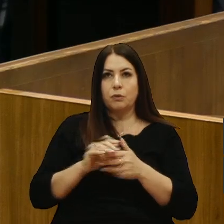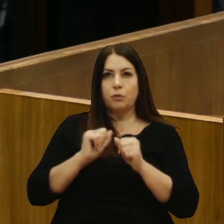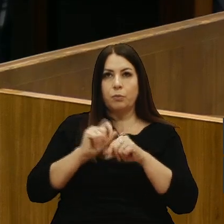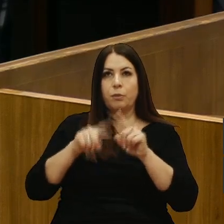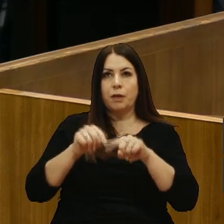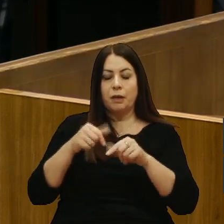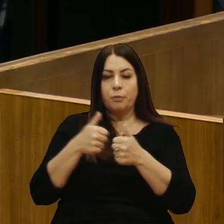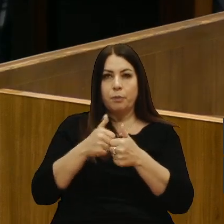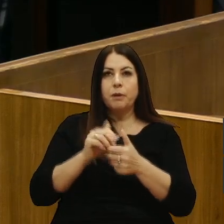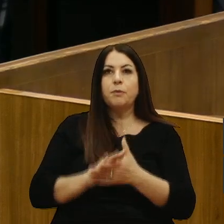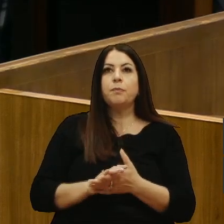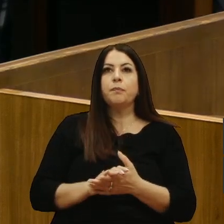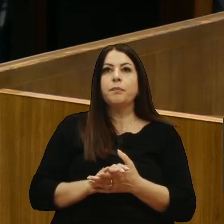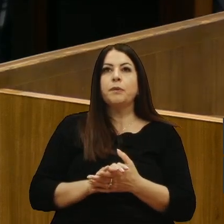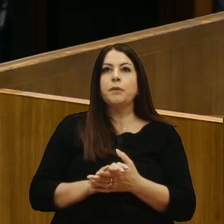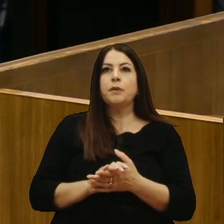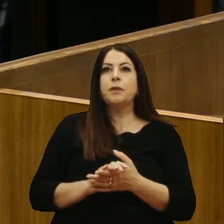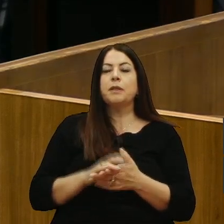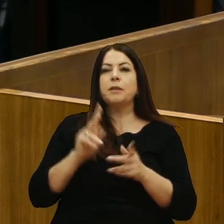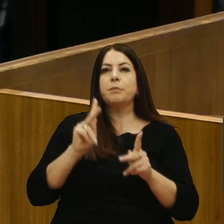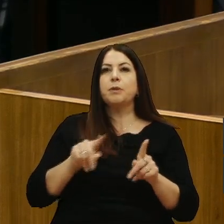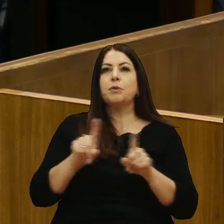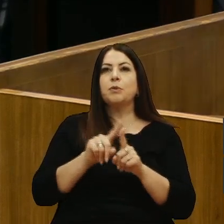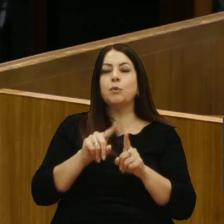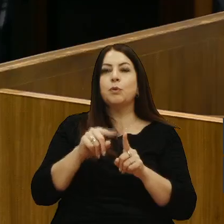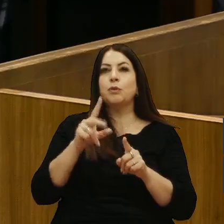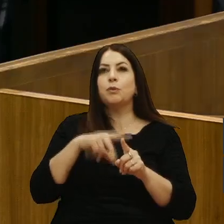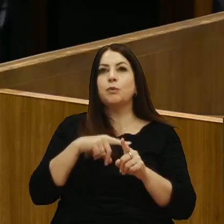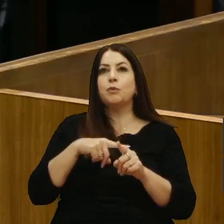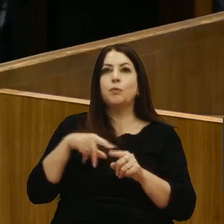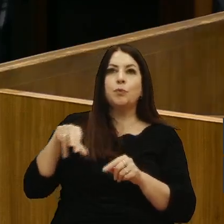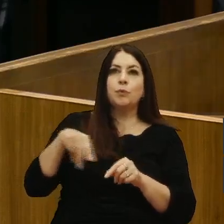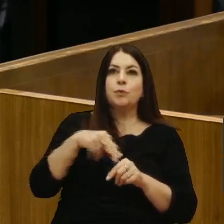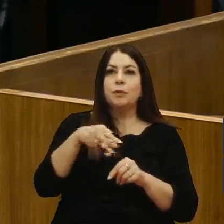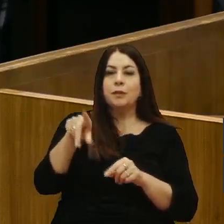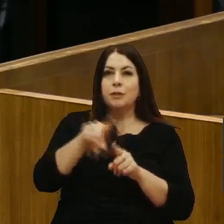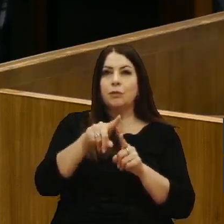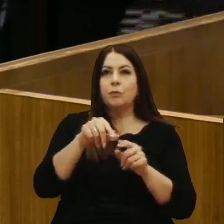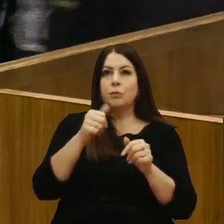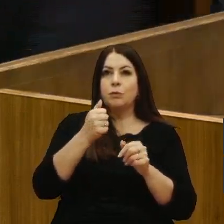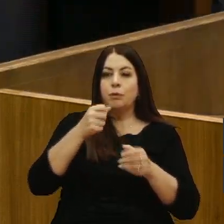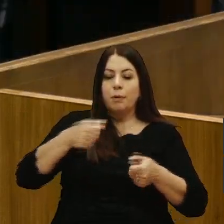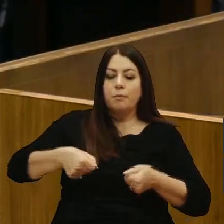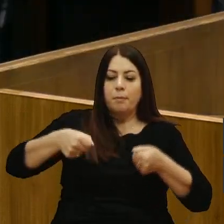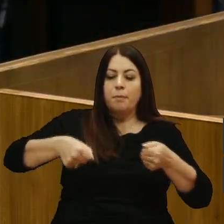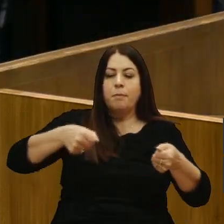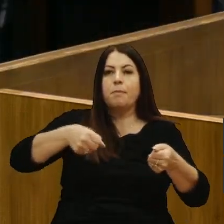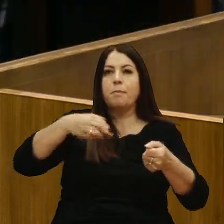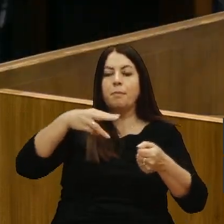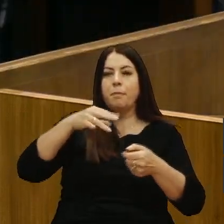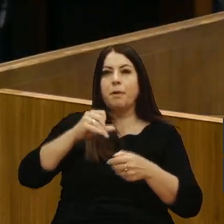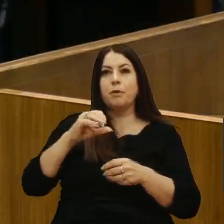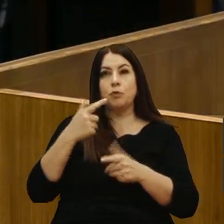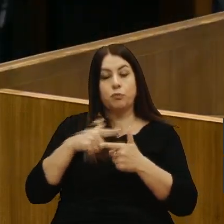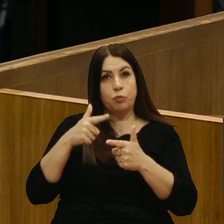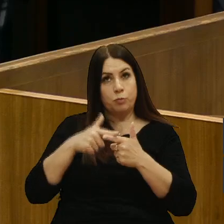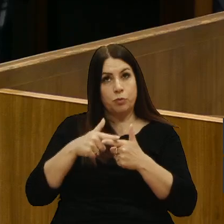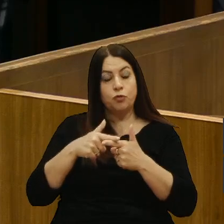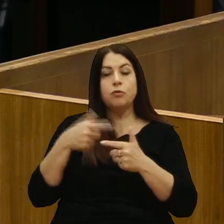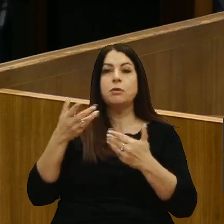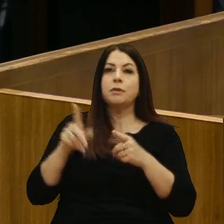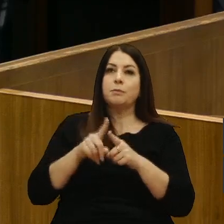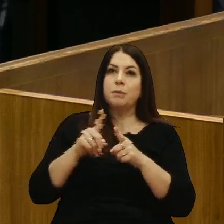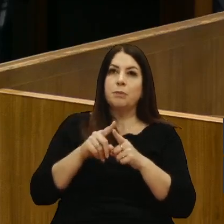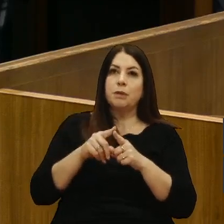ali próximo, e os condutores, quando alguém passava mal, desciam aquilo lá nas pedras com a maca, tinha todo um problema, tinha que fechar